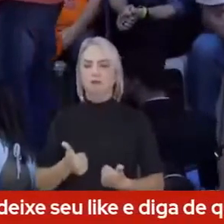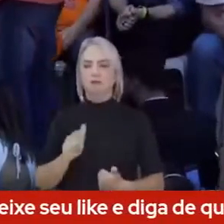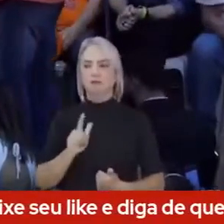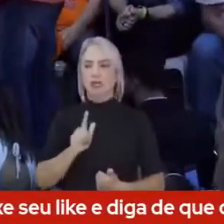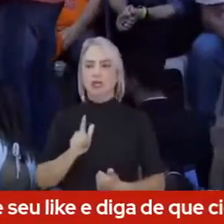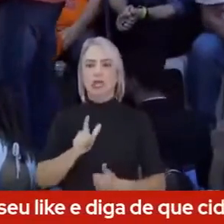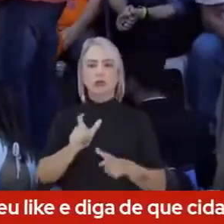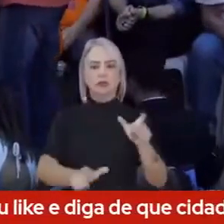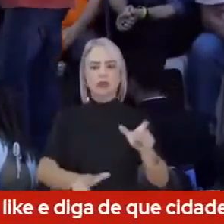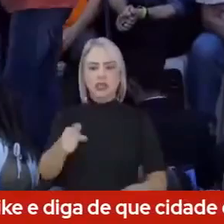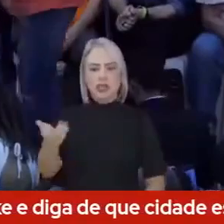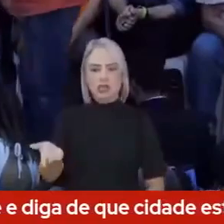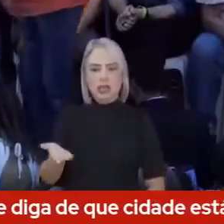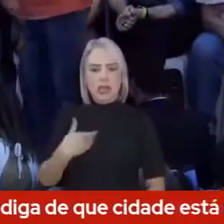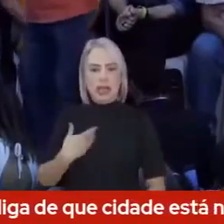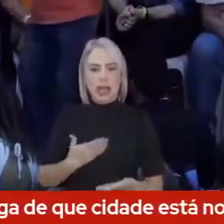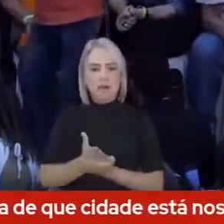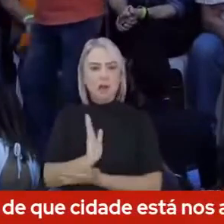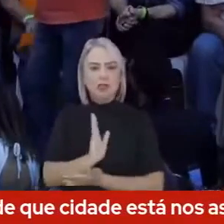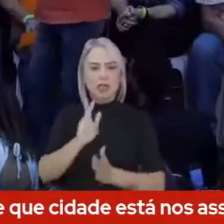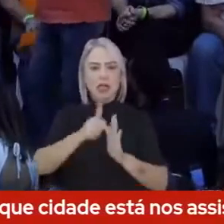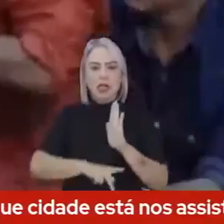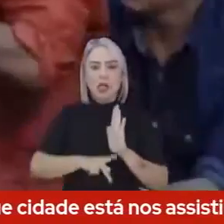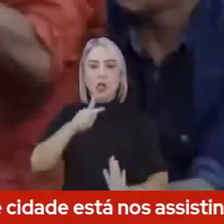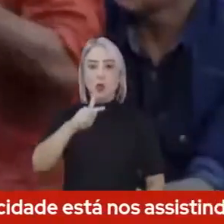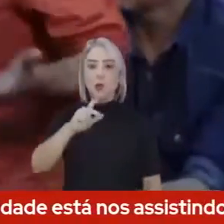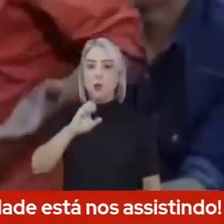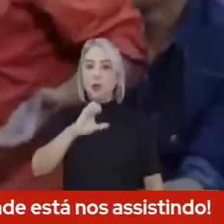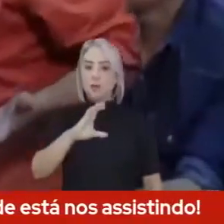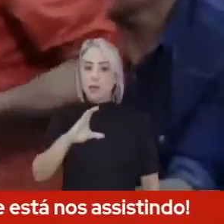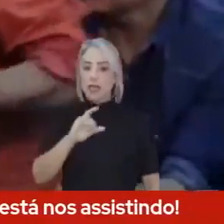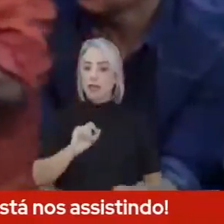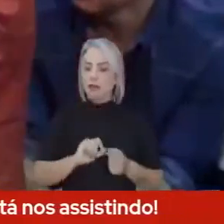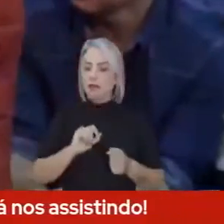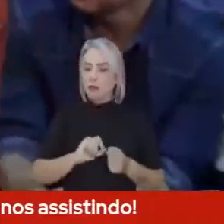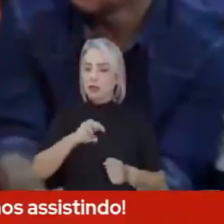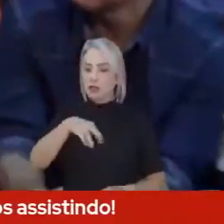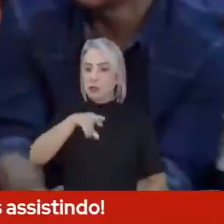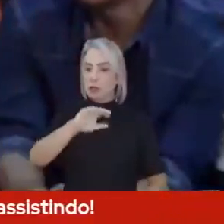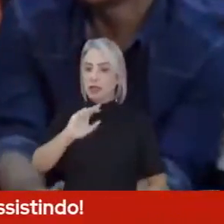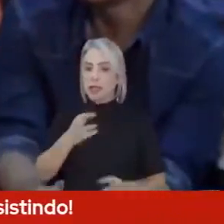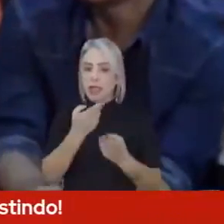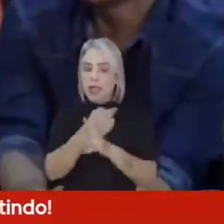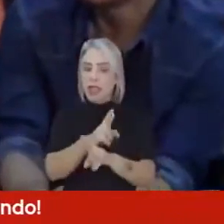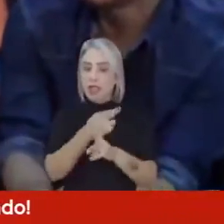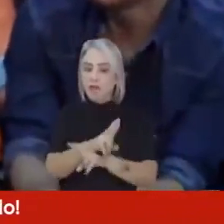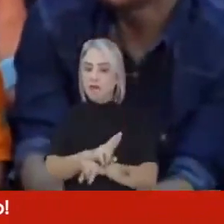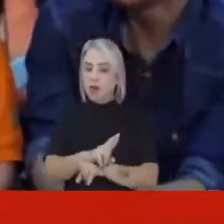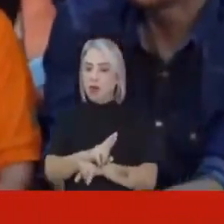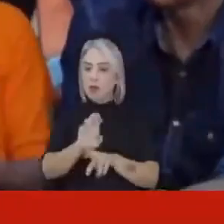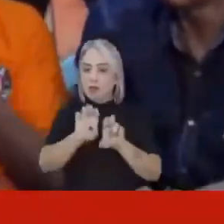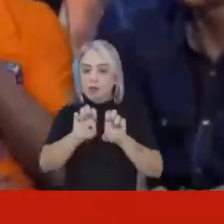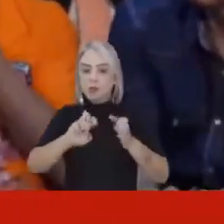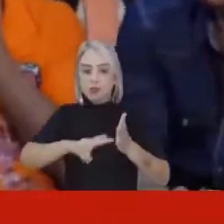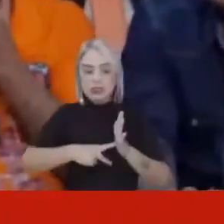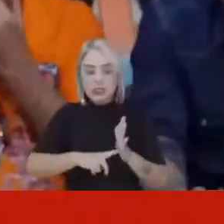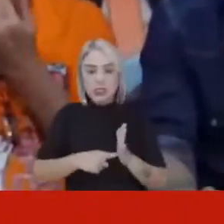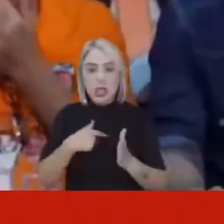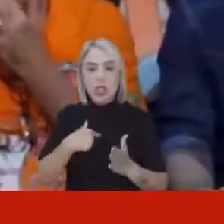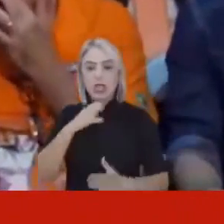lá, nós quase aprovamos uma PEC lá que o Marcelo Ramos fez, que reforma a estrutura sindical, passamos na Comissão de Constituição e Justiça